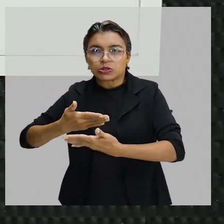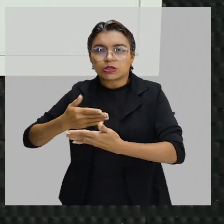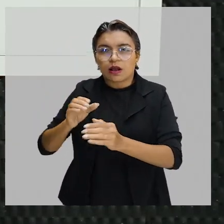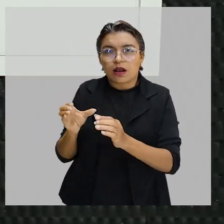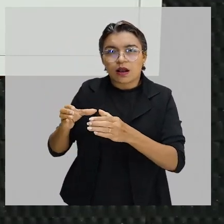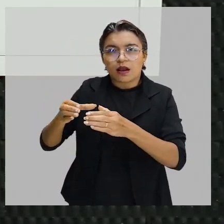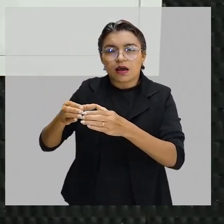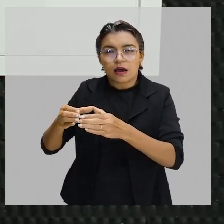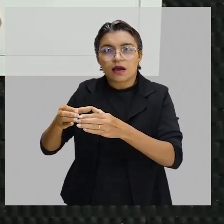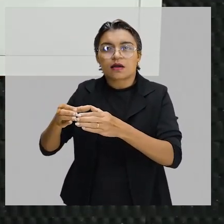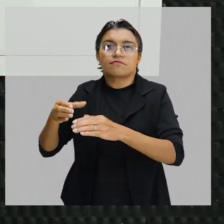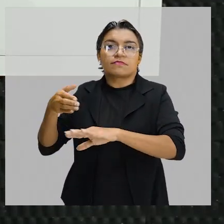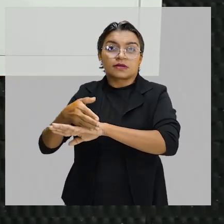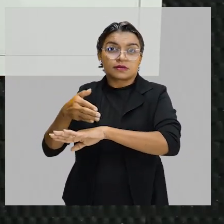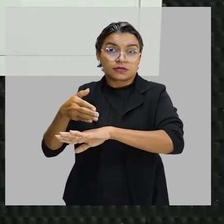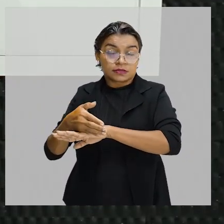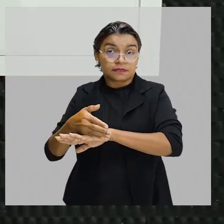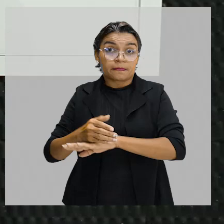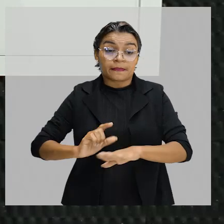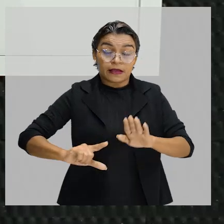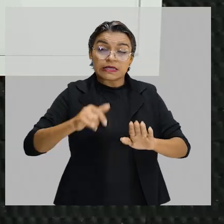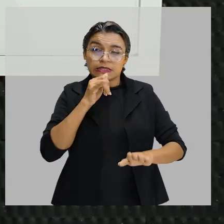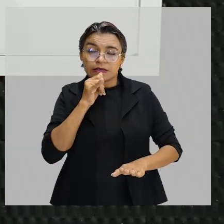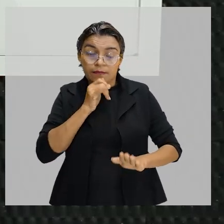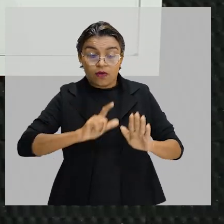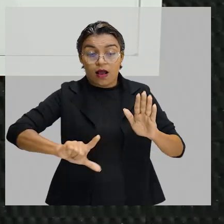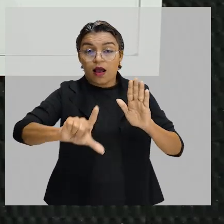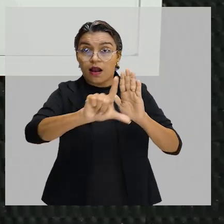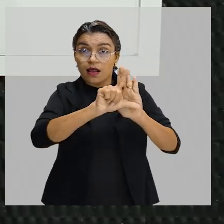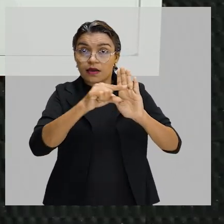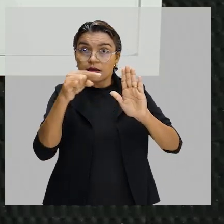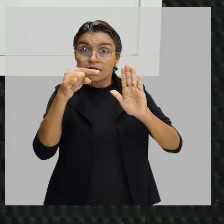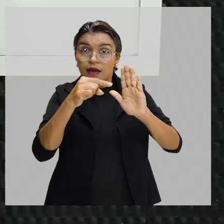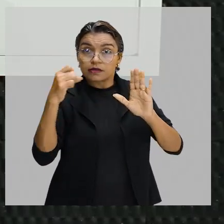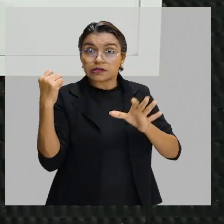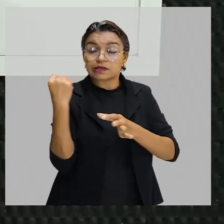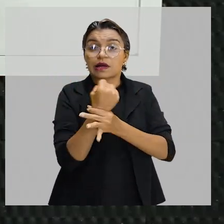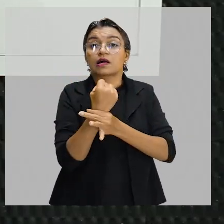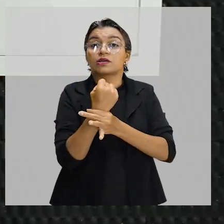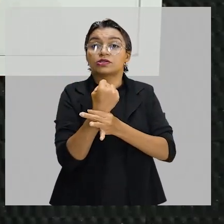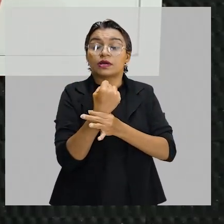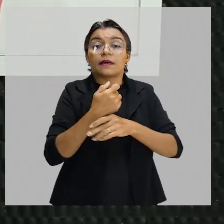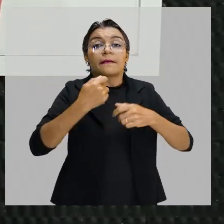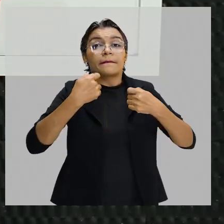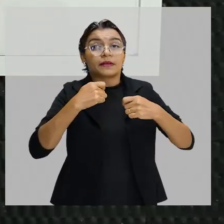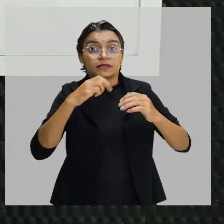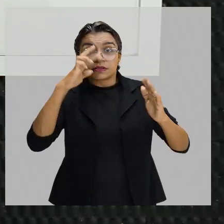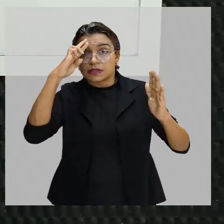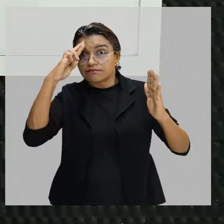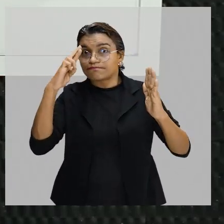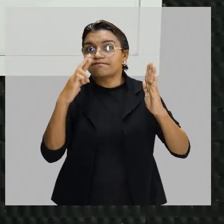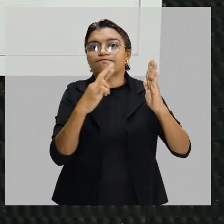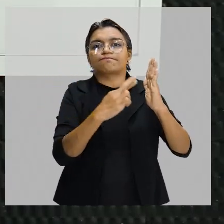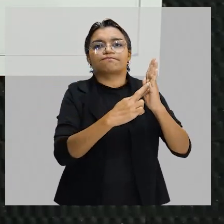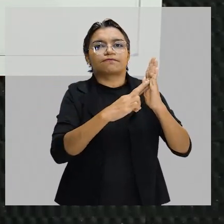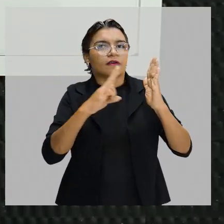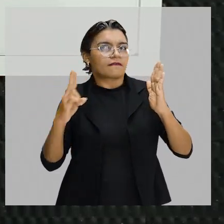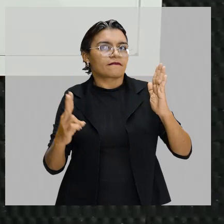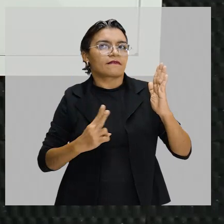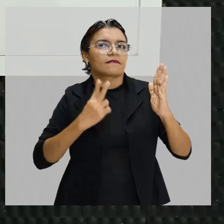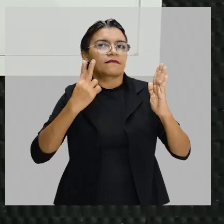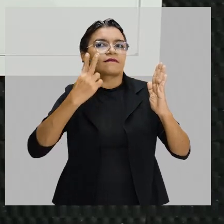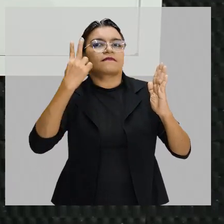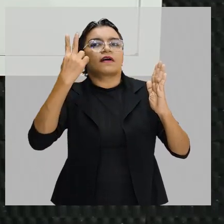a lei, que é um instrumento de garantia, ela precisa ser muito bem cuidada, respeitada e